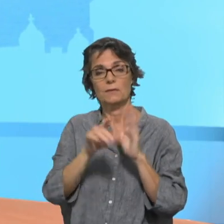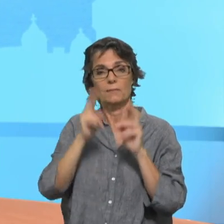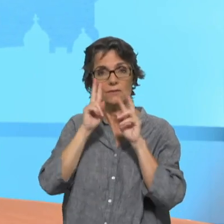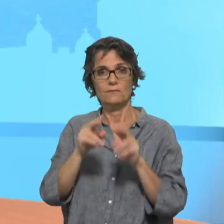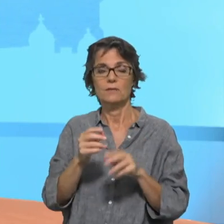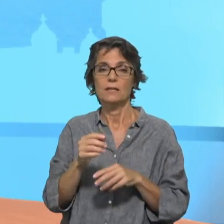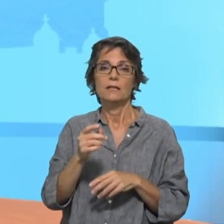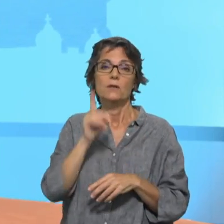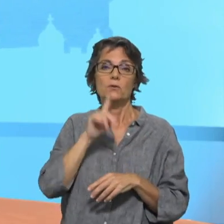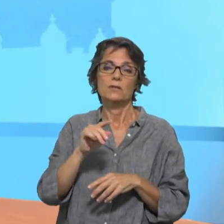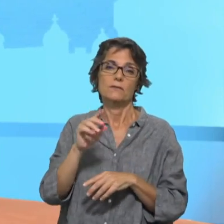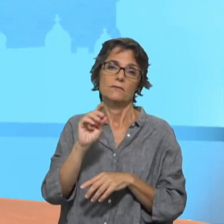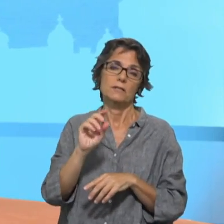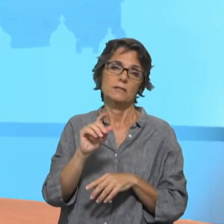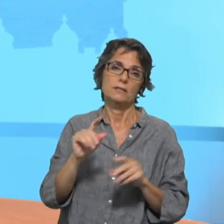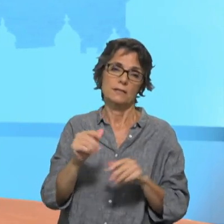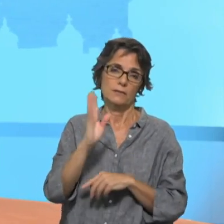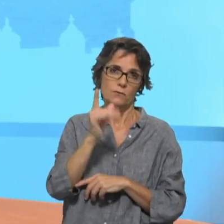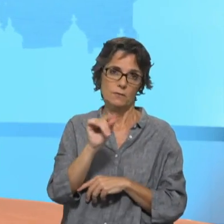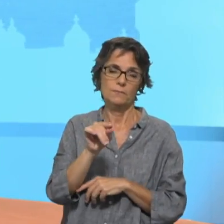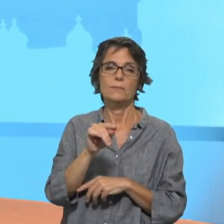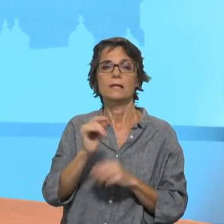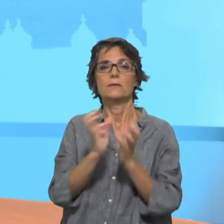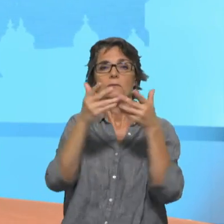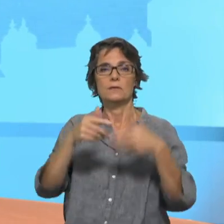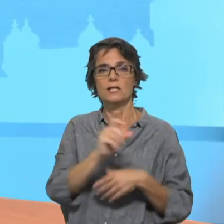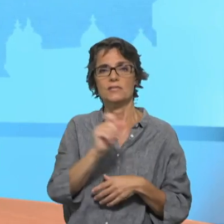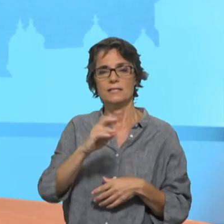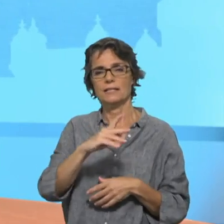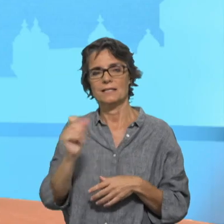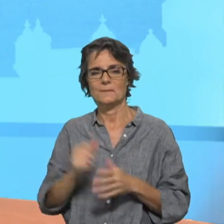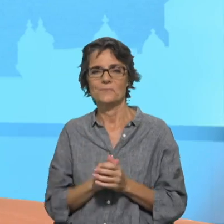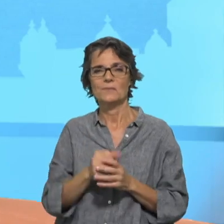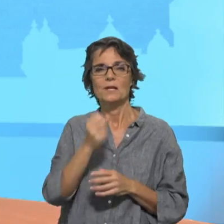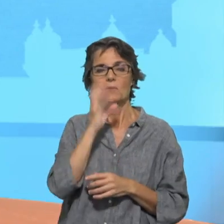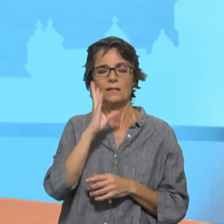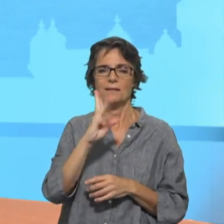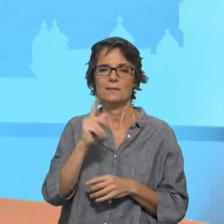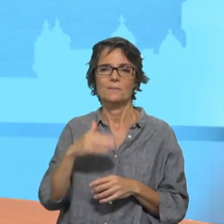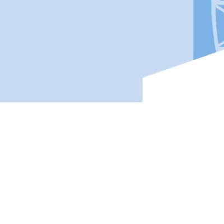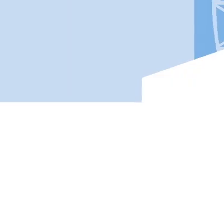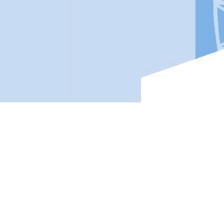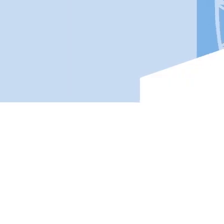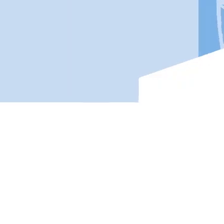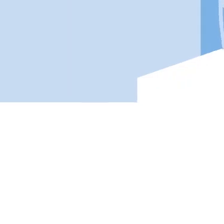também na Antena 1, no portal da Agência Eclésia. Votos de uma ótima tarde e até amanhã, se os quiser.